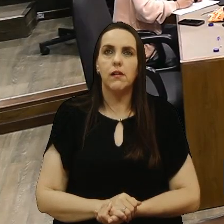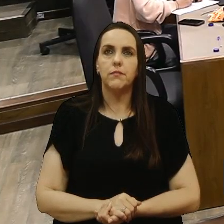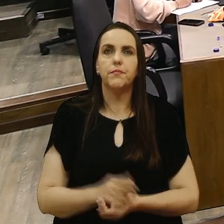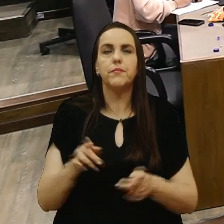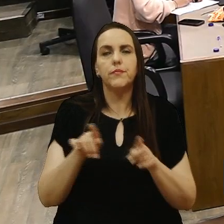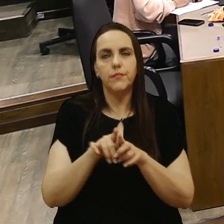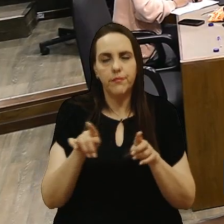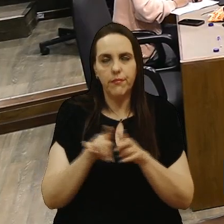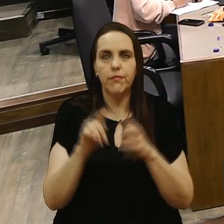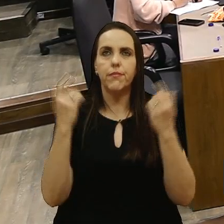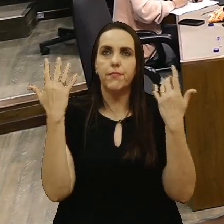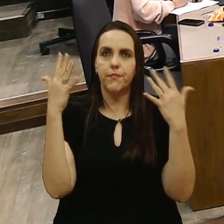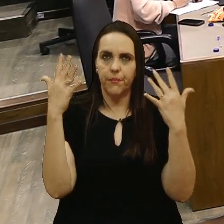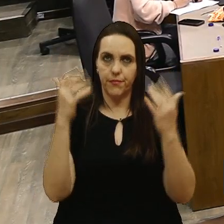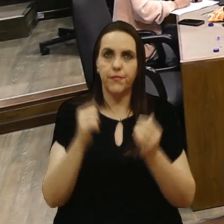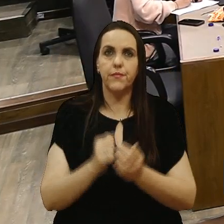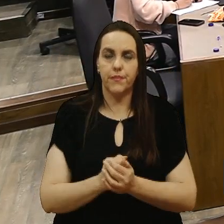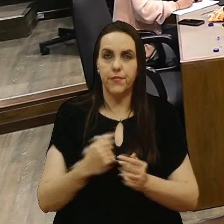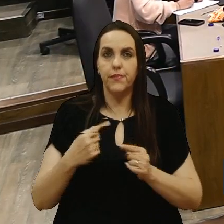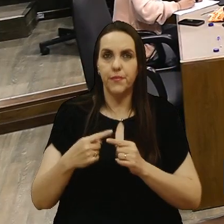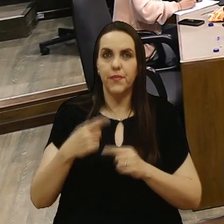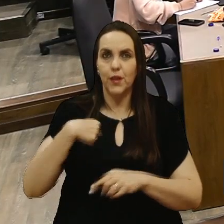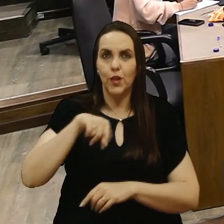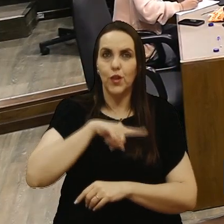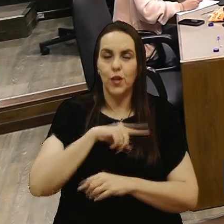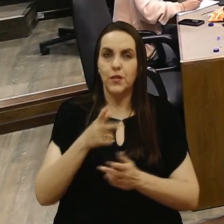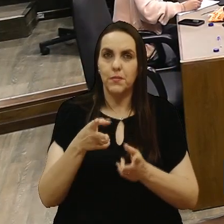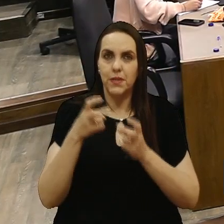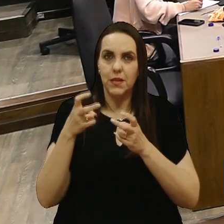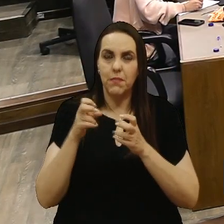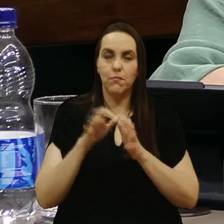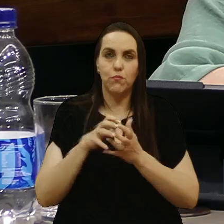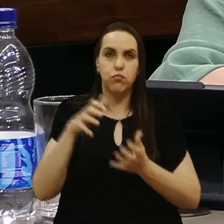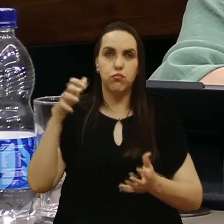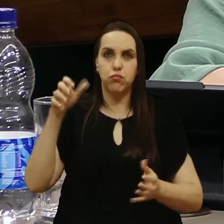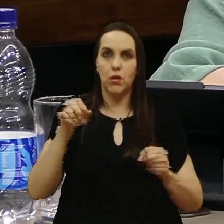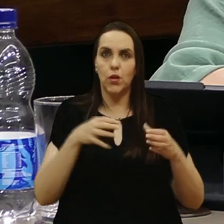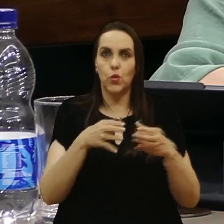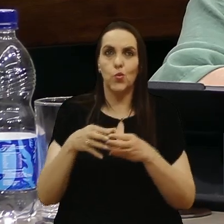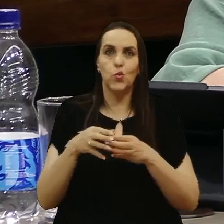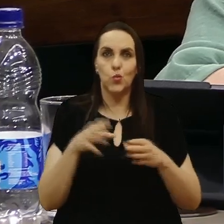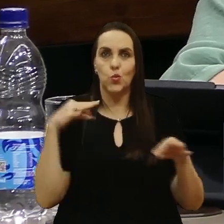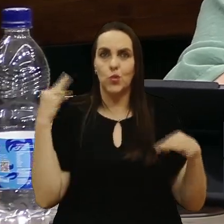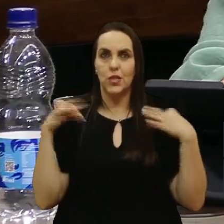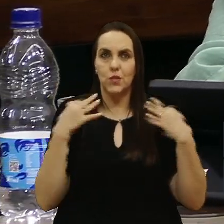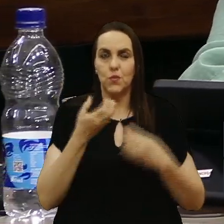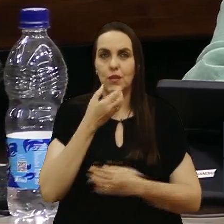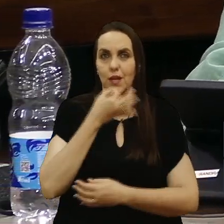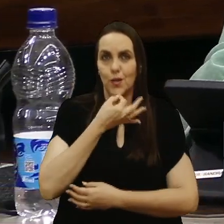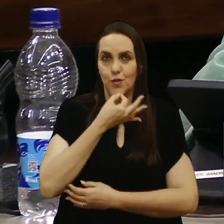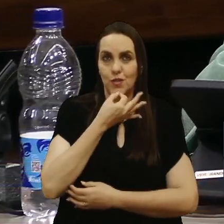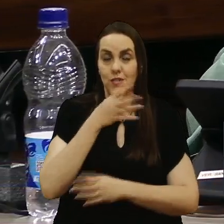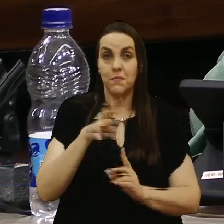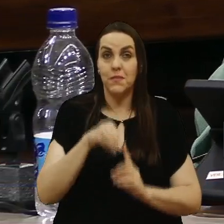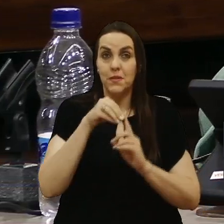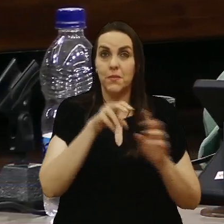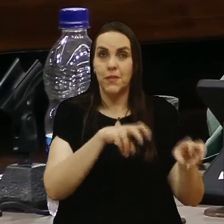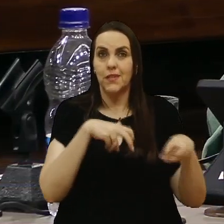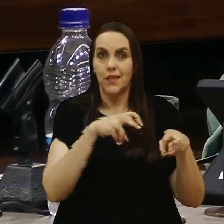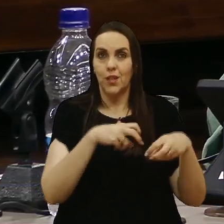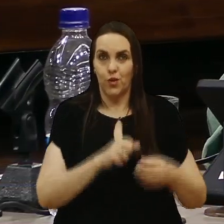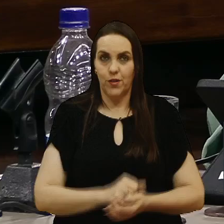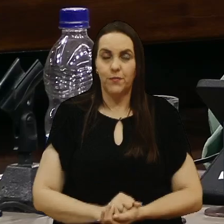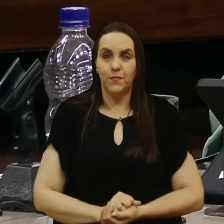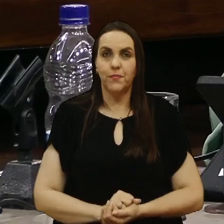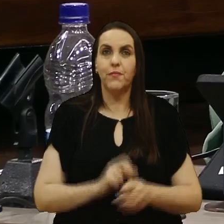também parabenizar, porque a gente vê crescendo muito o nosso turismo em Caxias do Sul, principalmente no interior. O